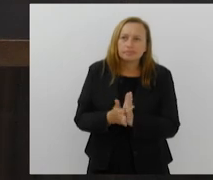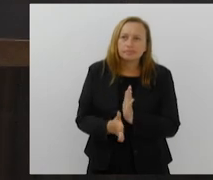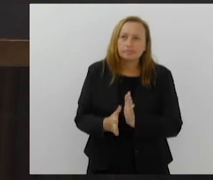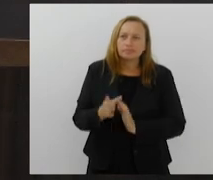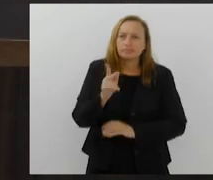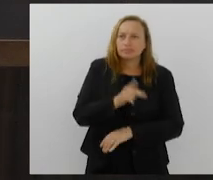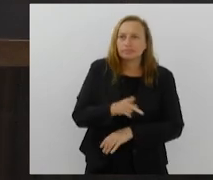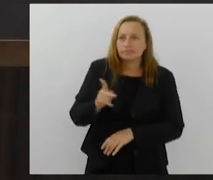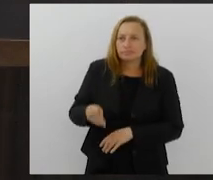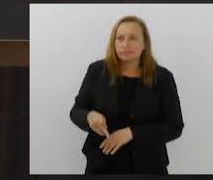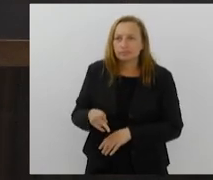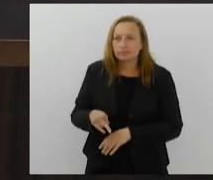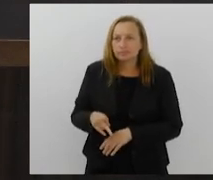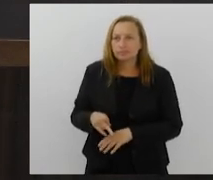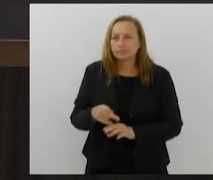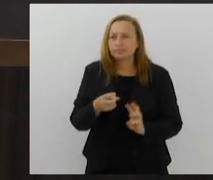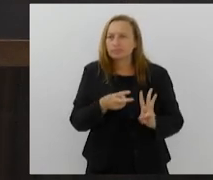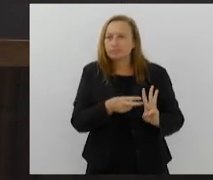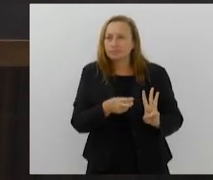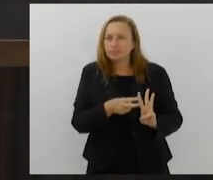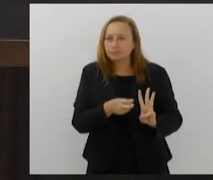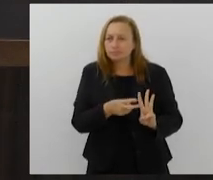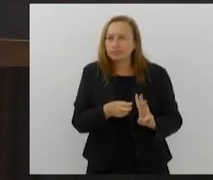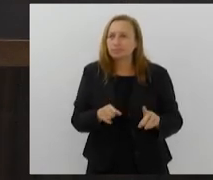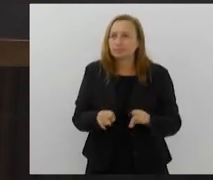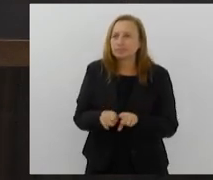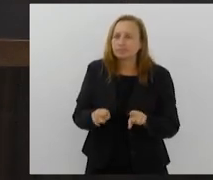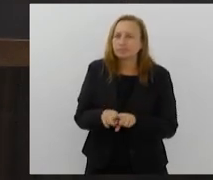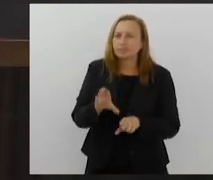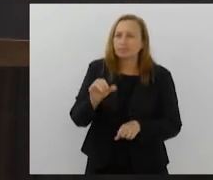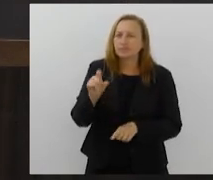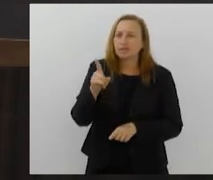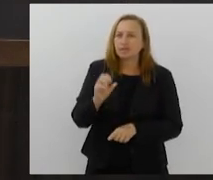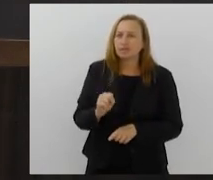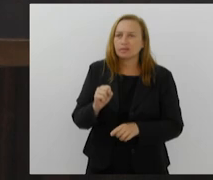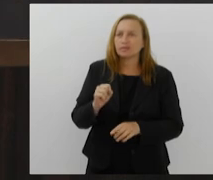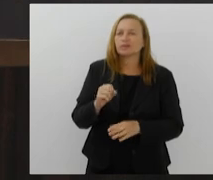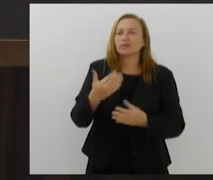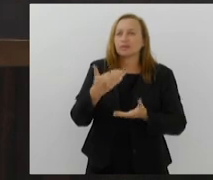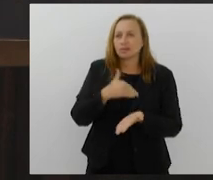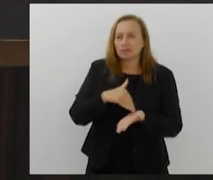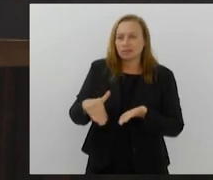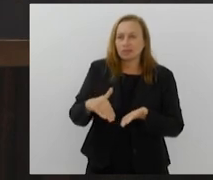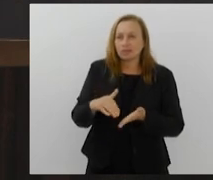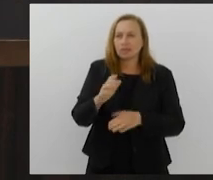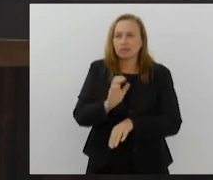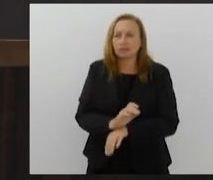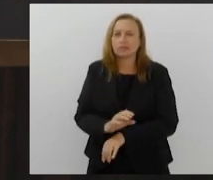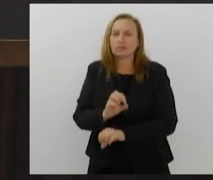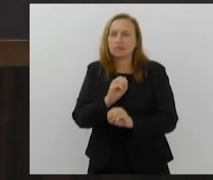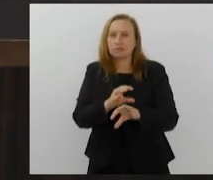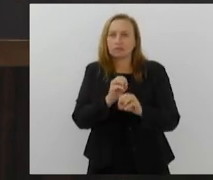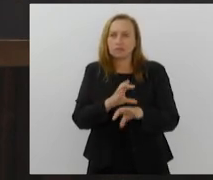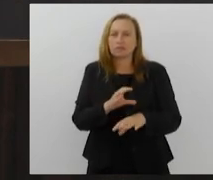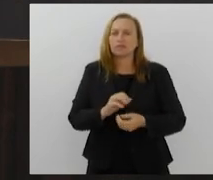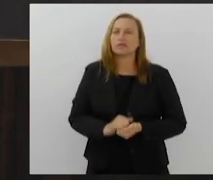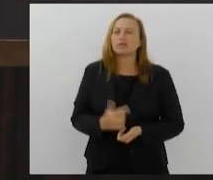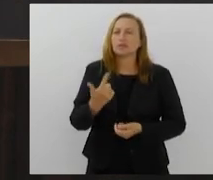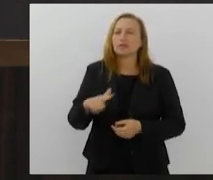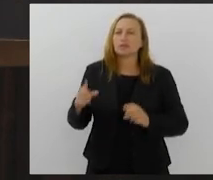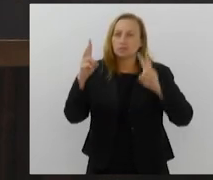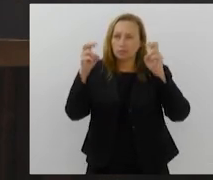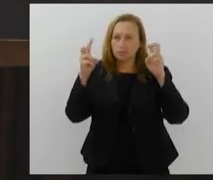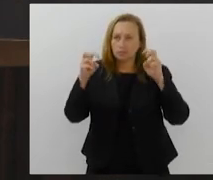professor indígena efetivo e cargos afins no quadro da Secretaria Estadual de Educação, SEDUC, e da outras providências.